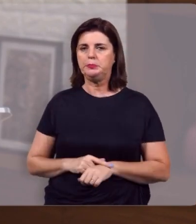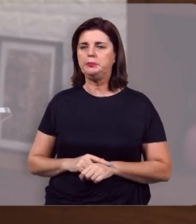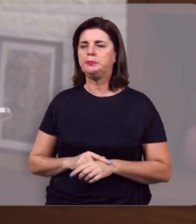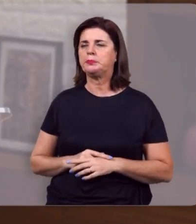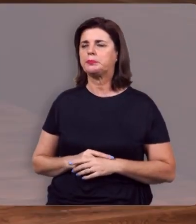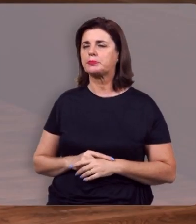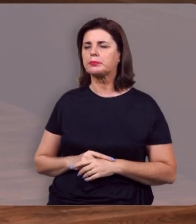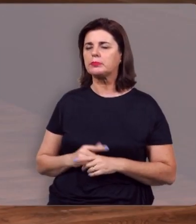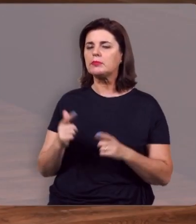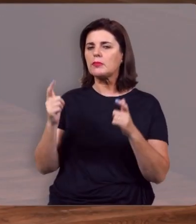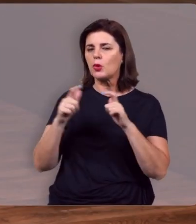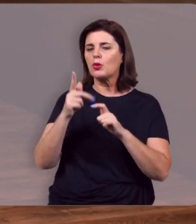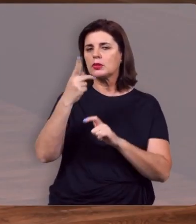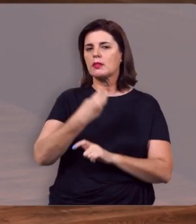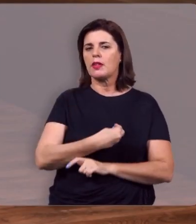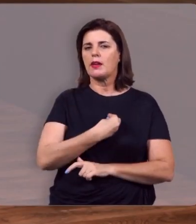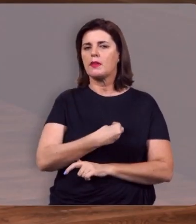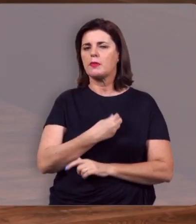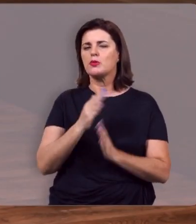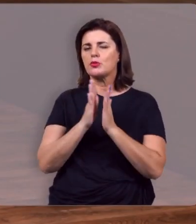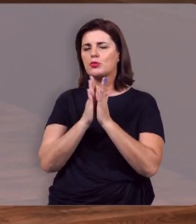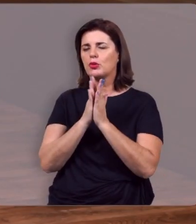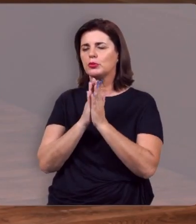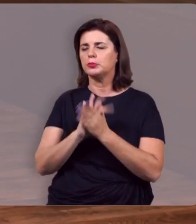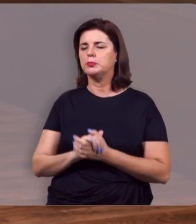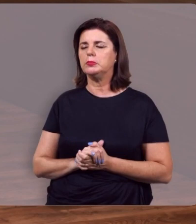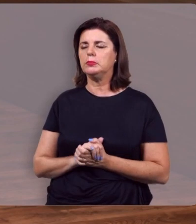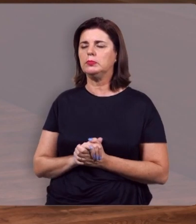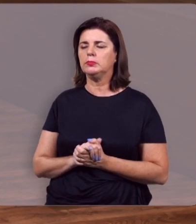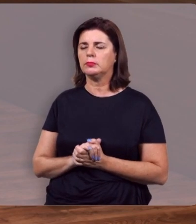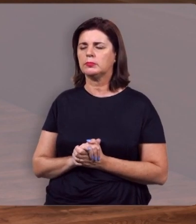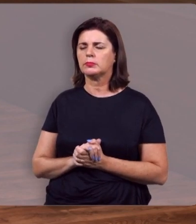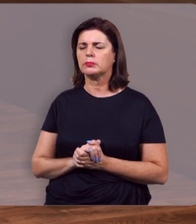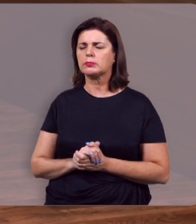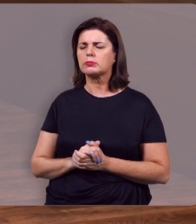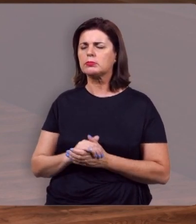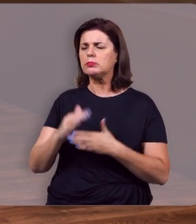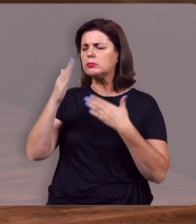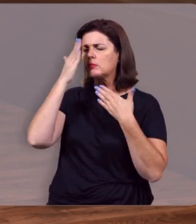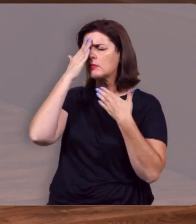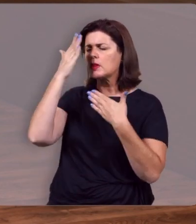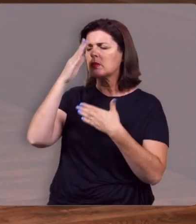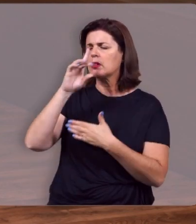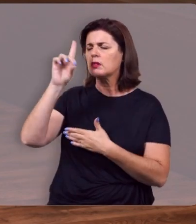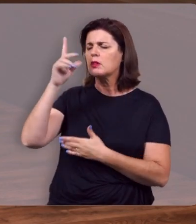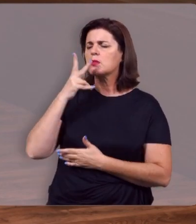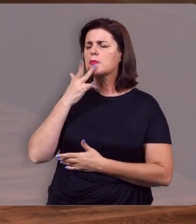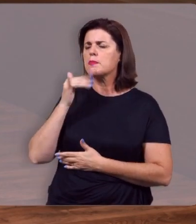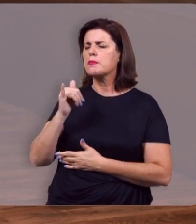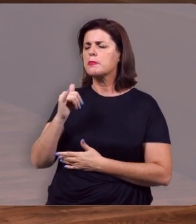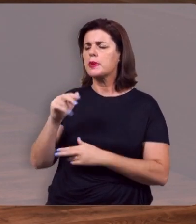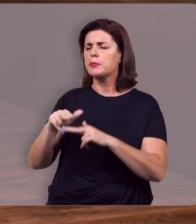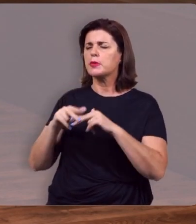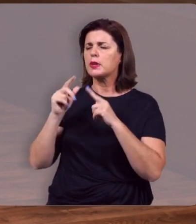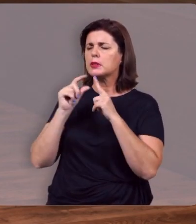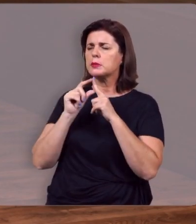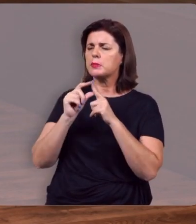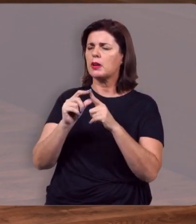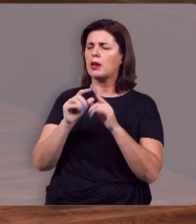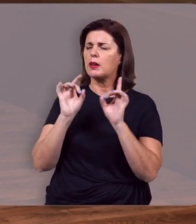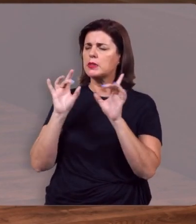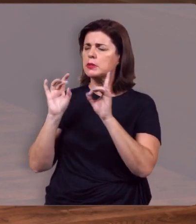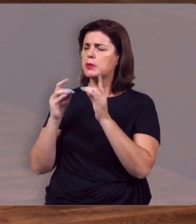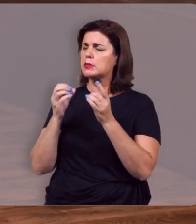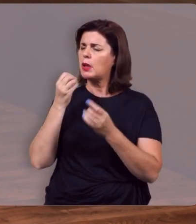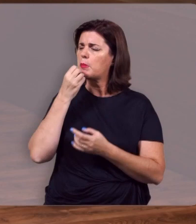nesse momento. Onde você está, ore comigo. Quero te dar graças, Pai, pela Tua palavra tão